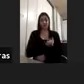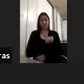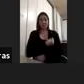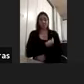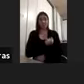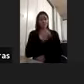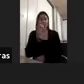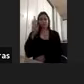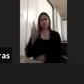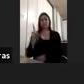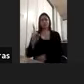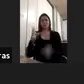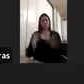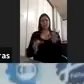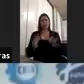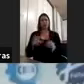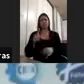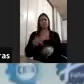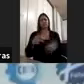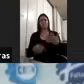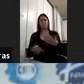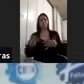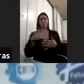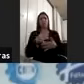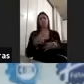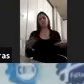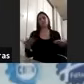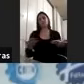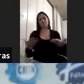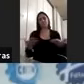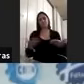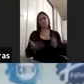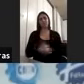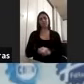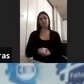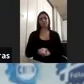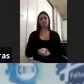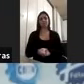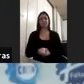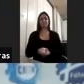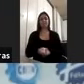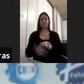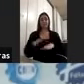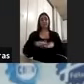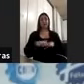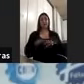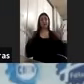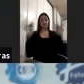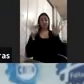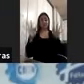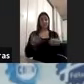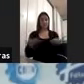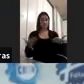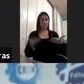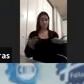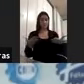da justiça. Com certeza. E para você ficar assim ainda mais animado nessa sua linha que você está colocando,